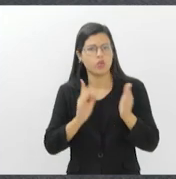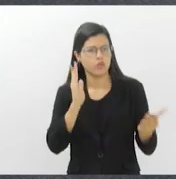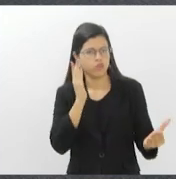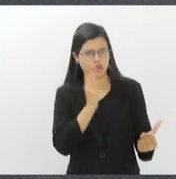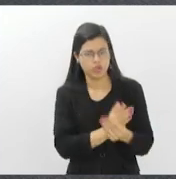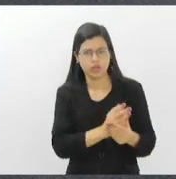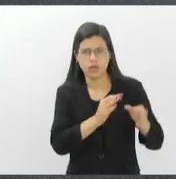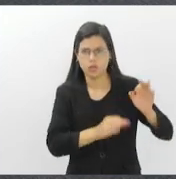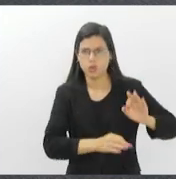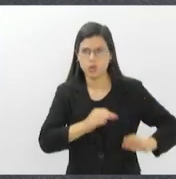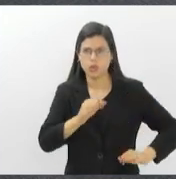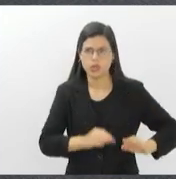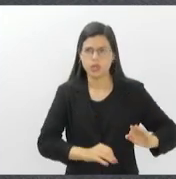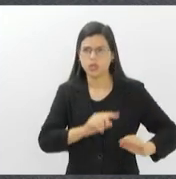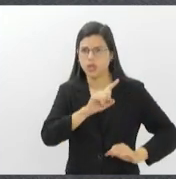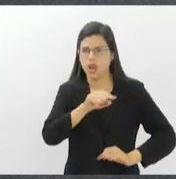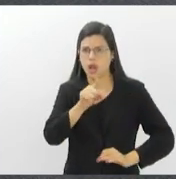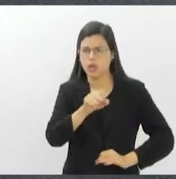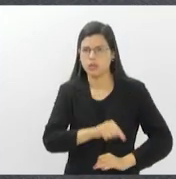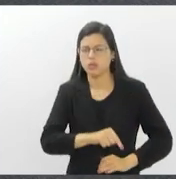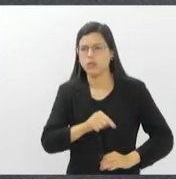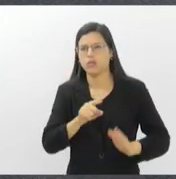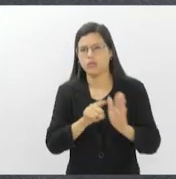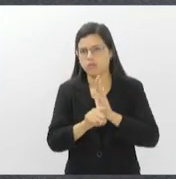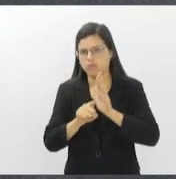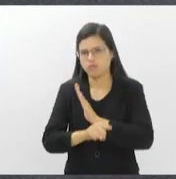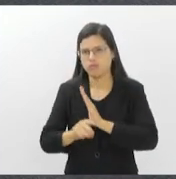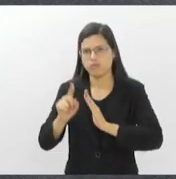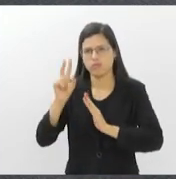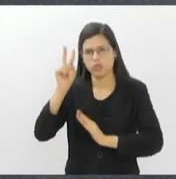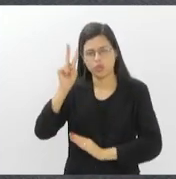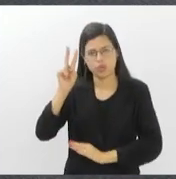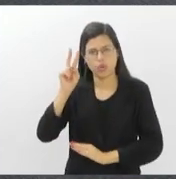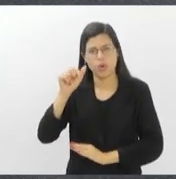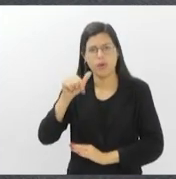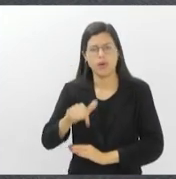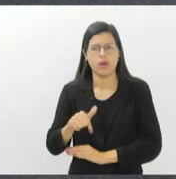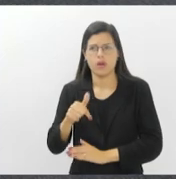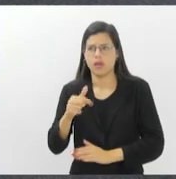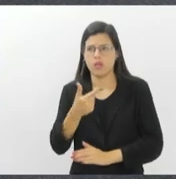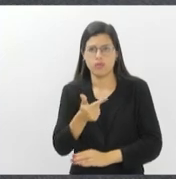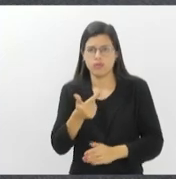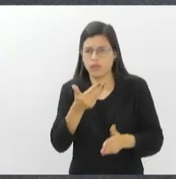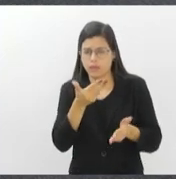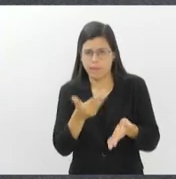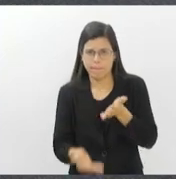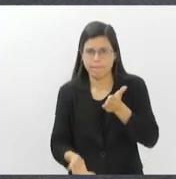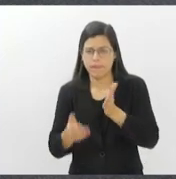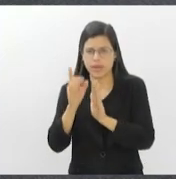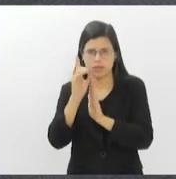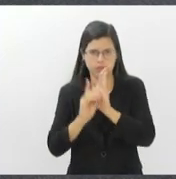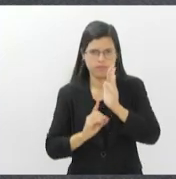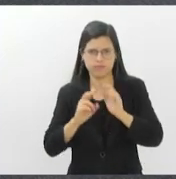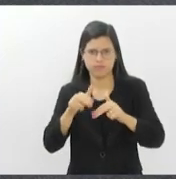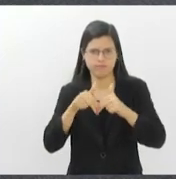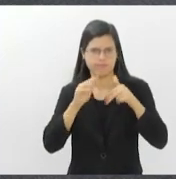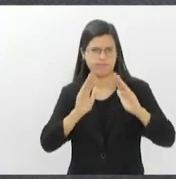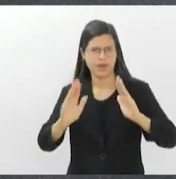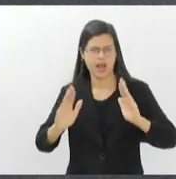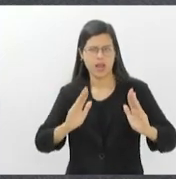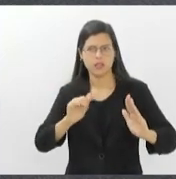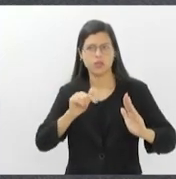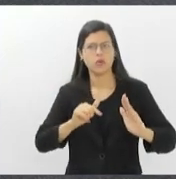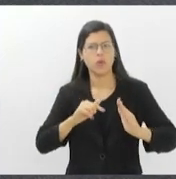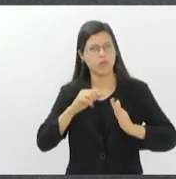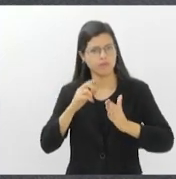a anulação das questões de história e que não houve perda do direito pelo decurso do prazo. Então, vamos continuar